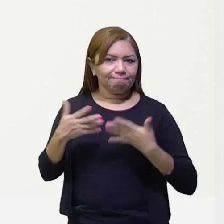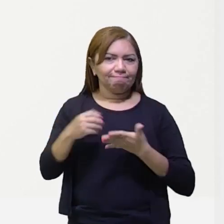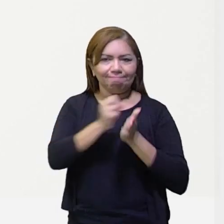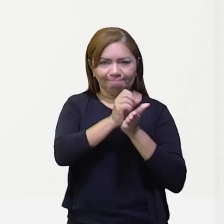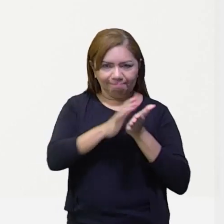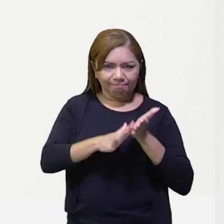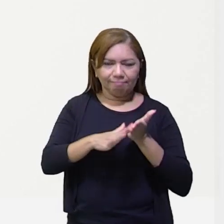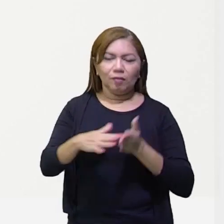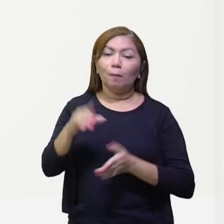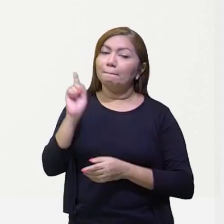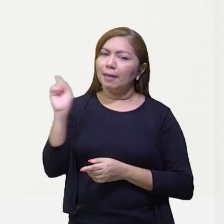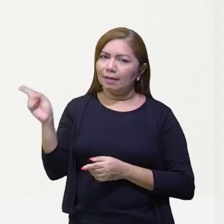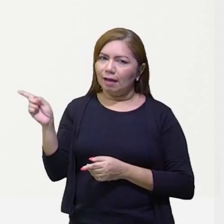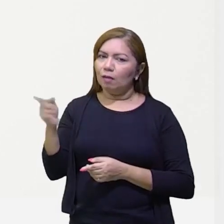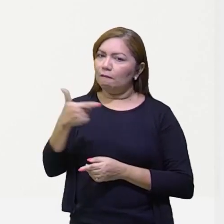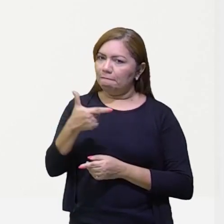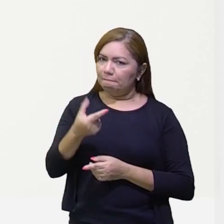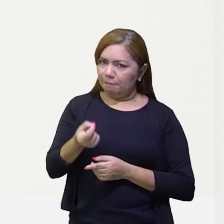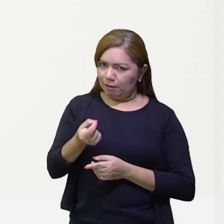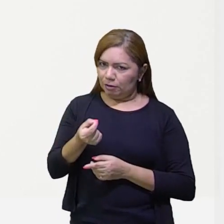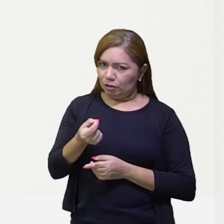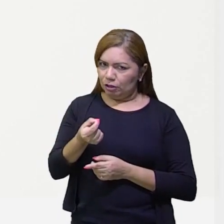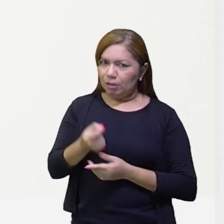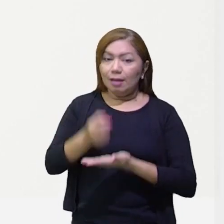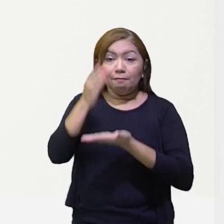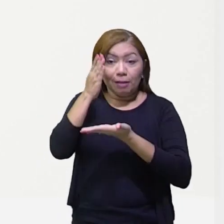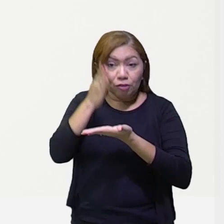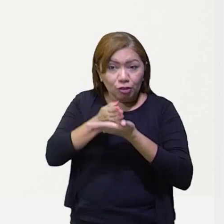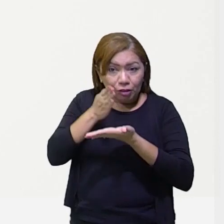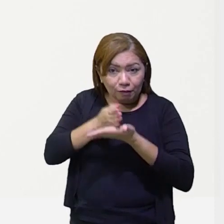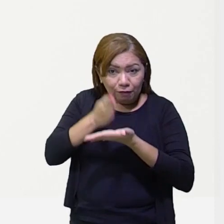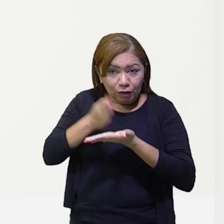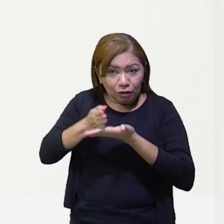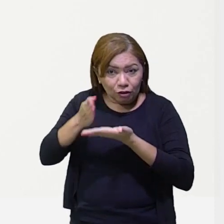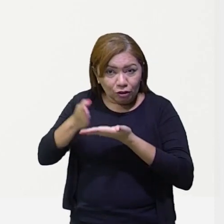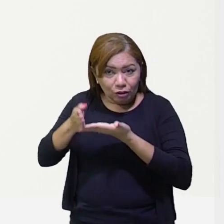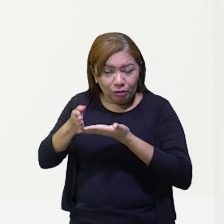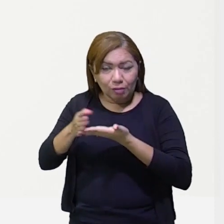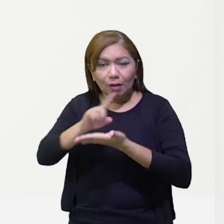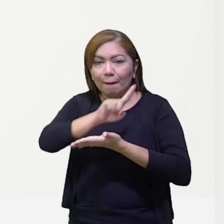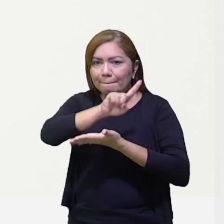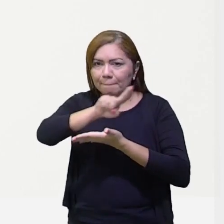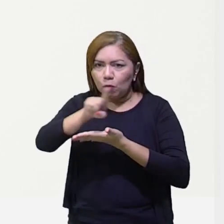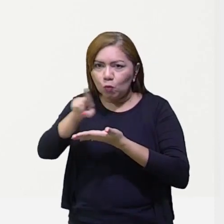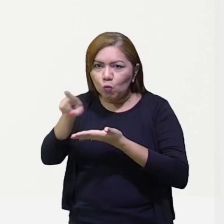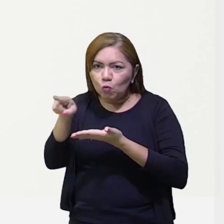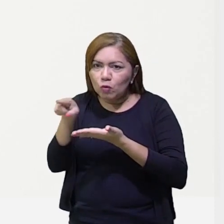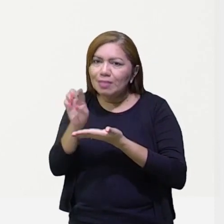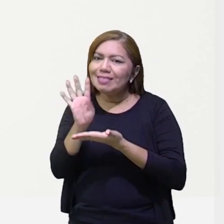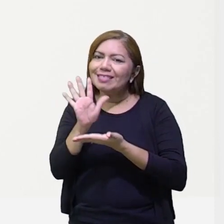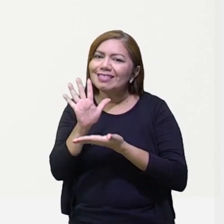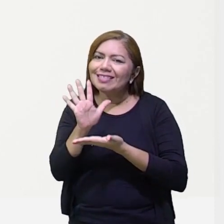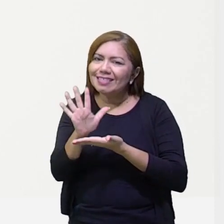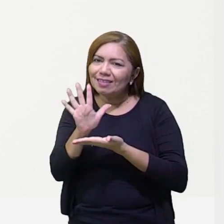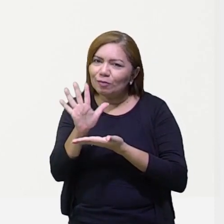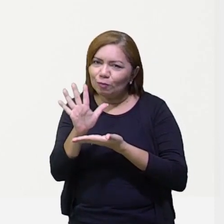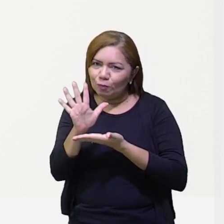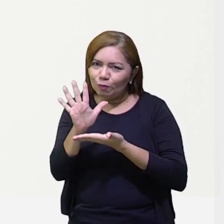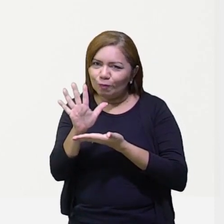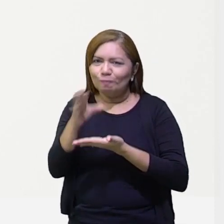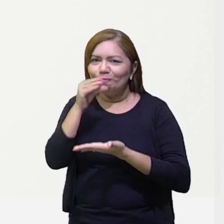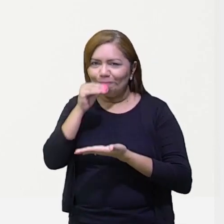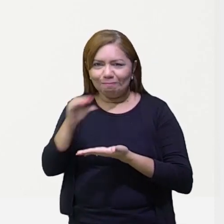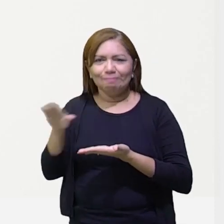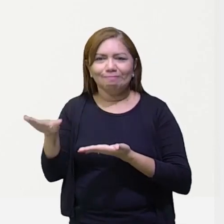esses 20 ovos aqui e vai ter que repartir de um jeito que não gere briga, não é verdade? Para os seus 5